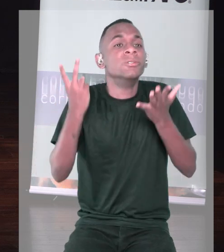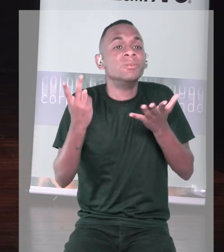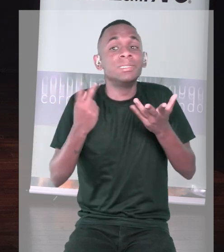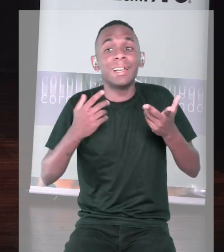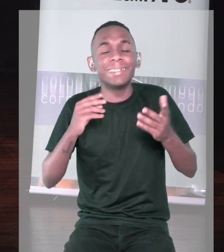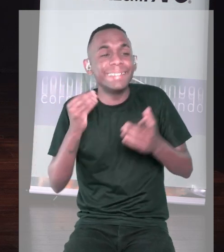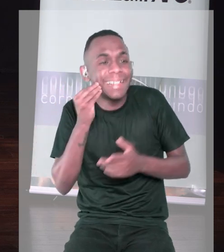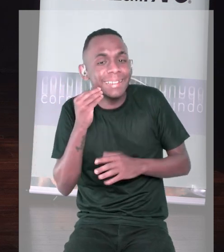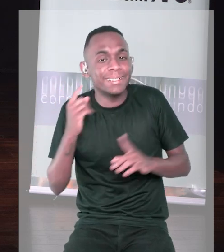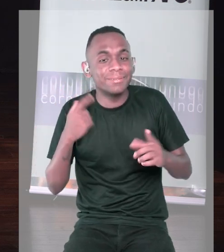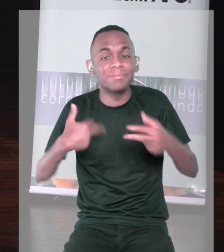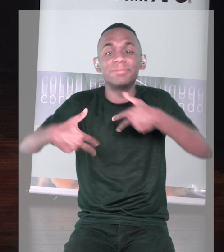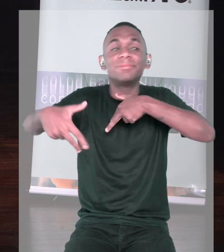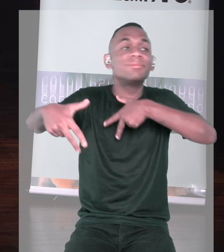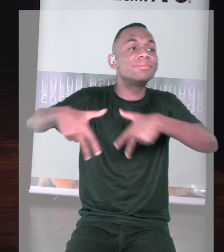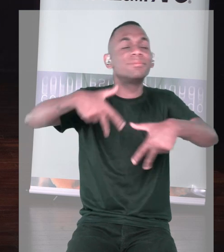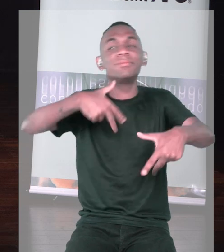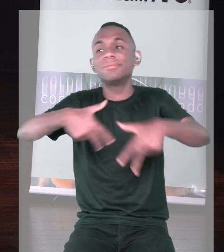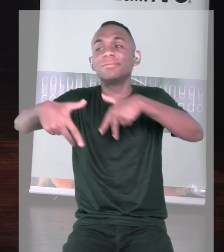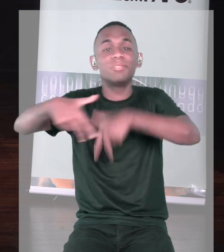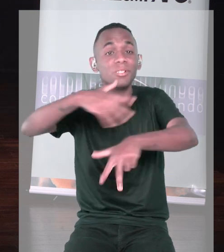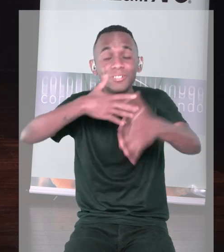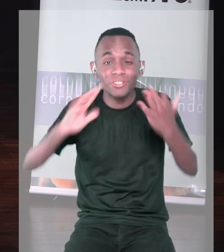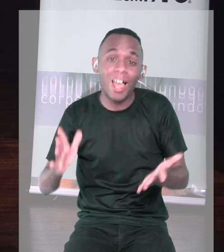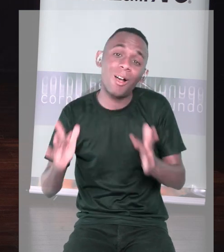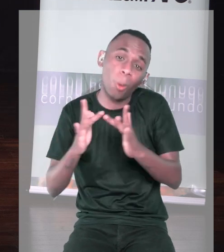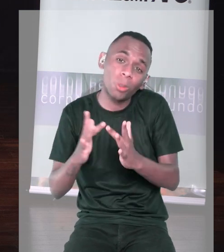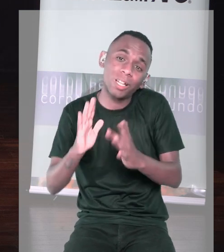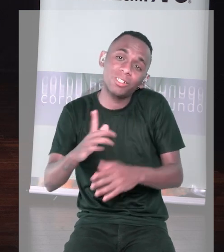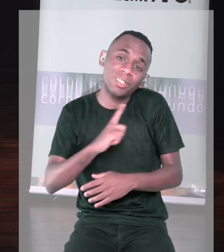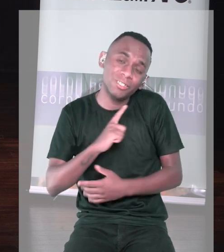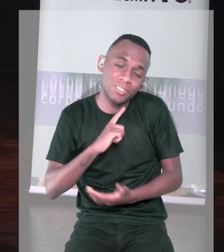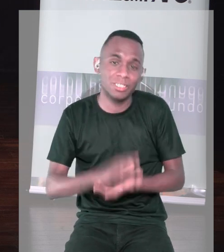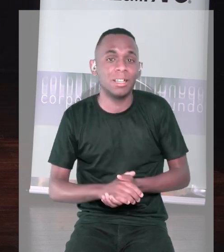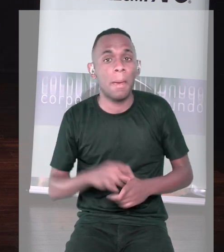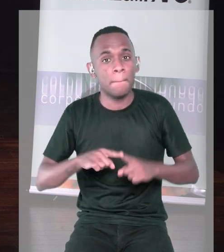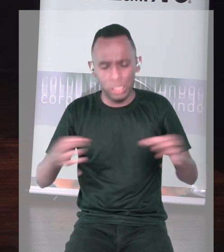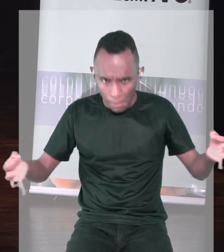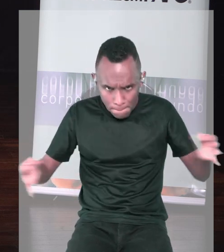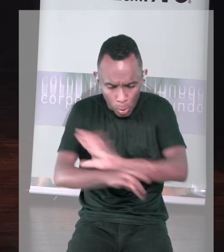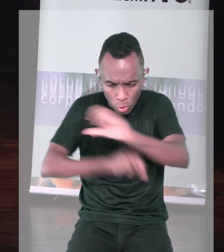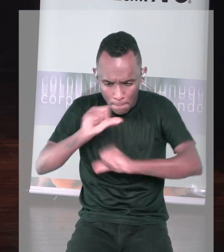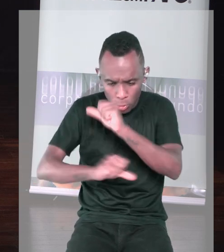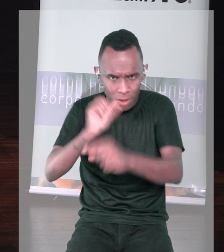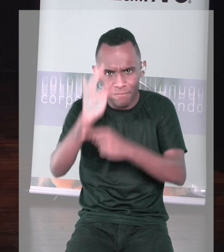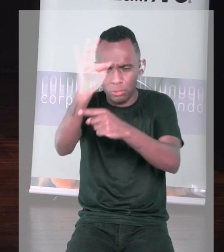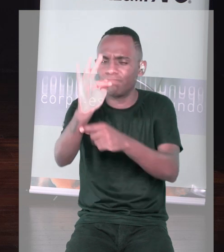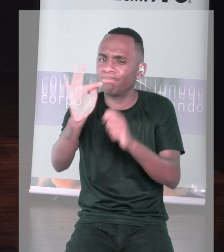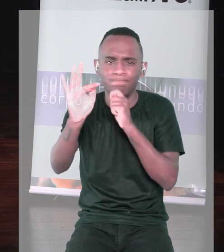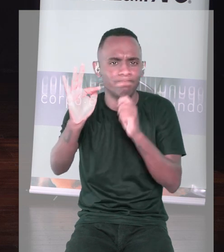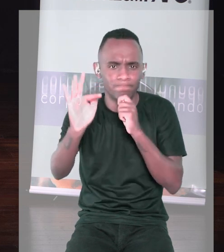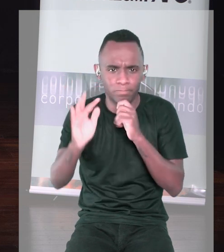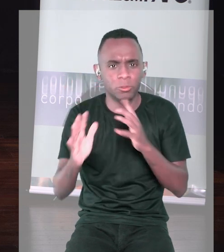acaso brincava com eles. Ainda não de todo preparado para transformar-se no